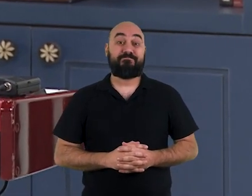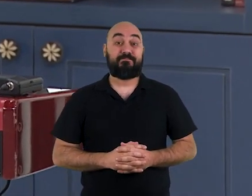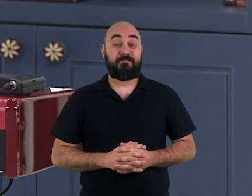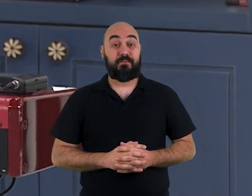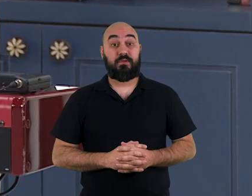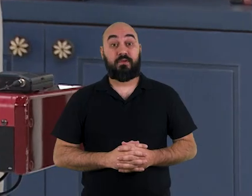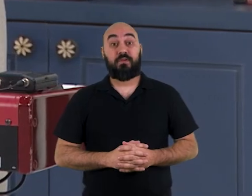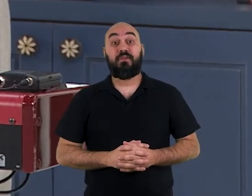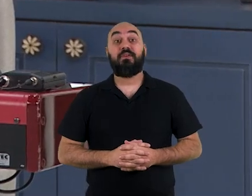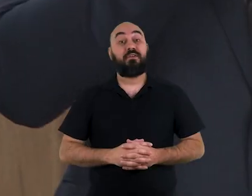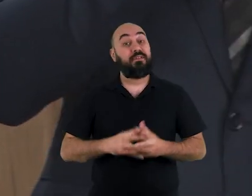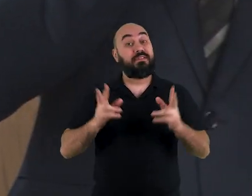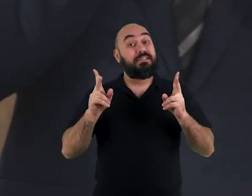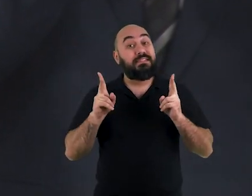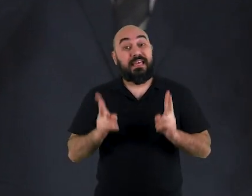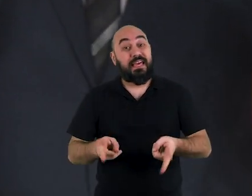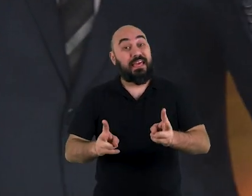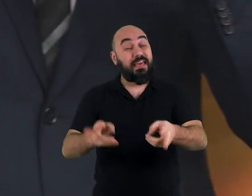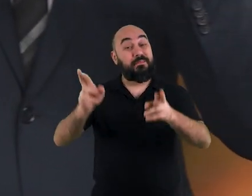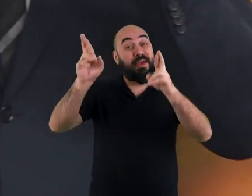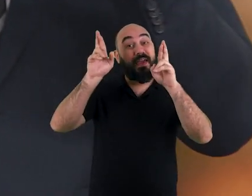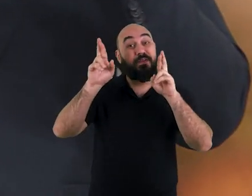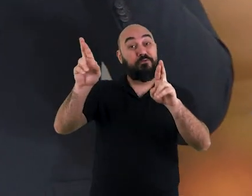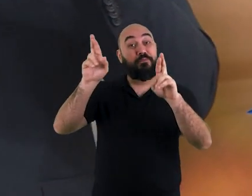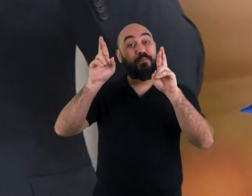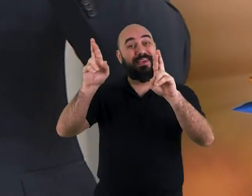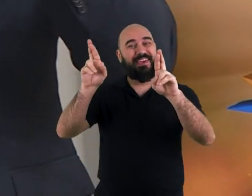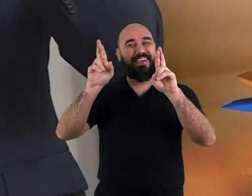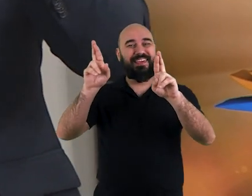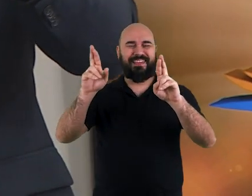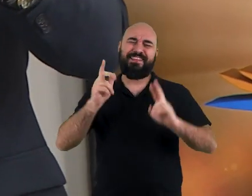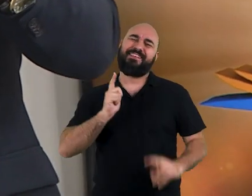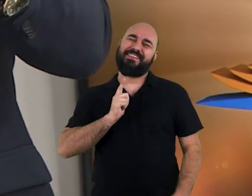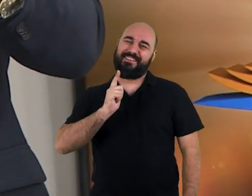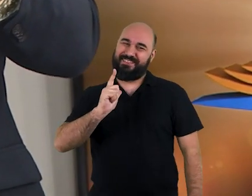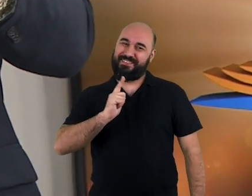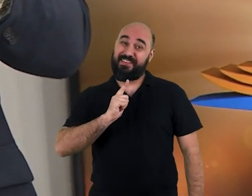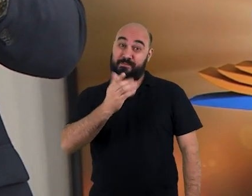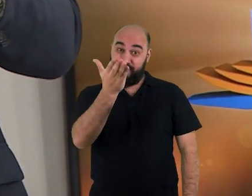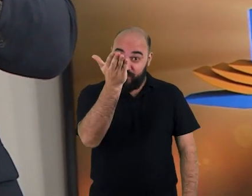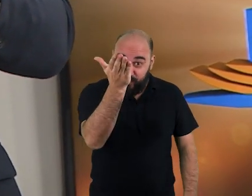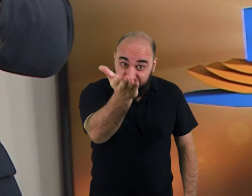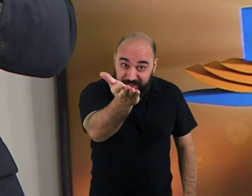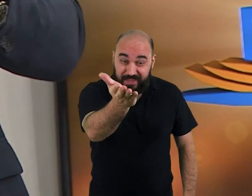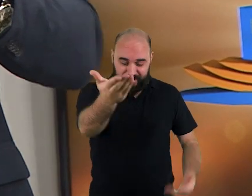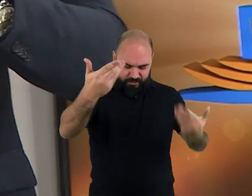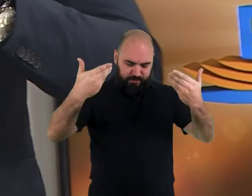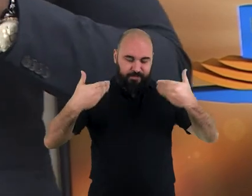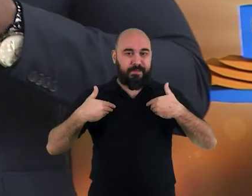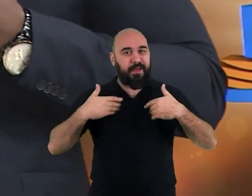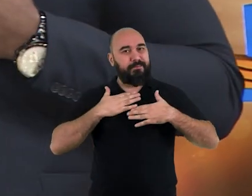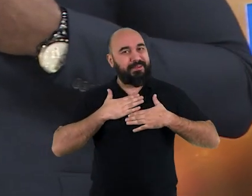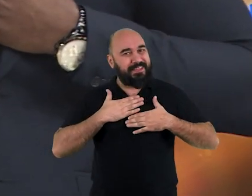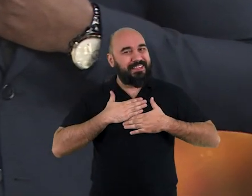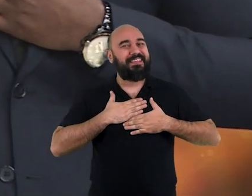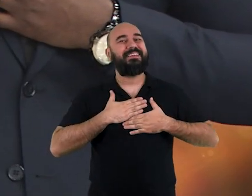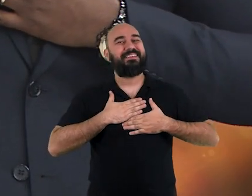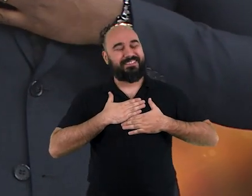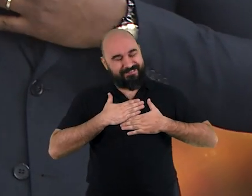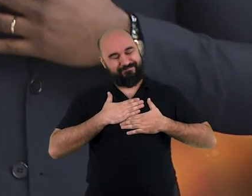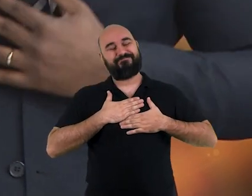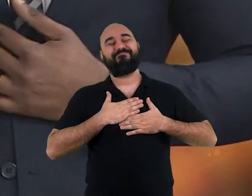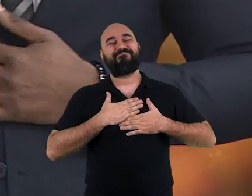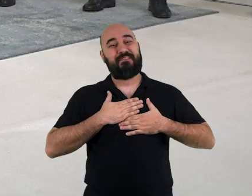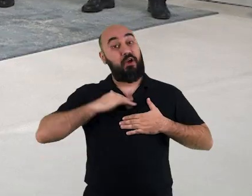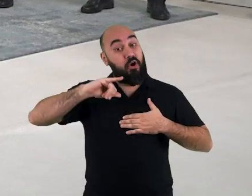Um novo dia vai nascer pra você e pra mim.